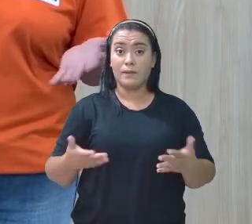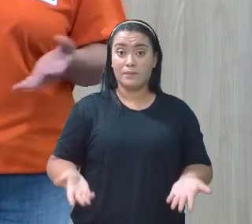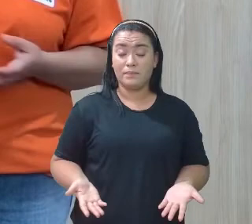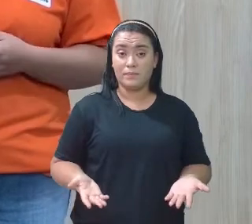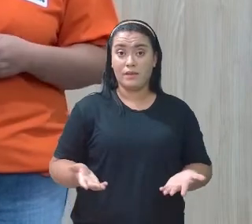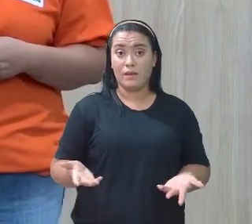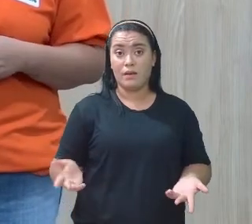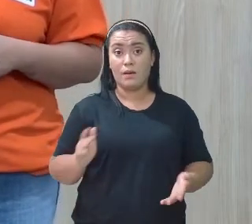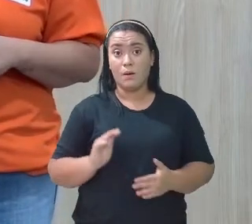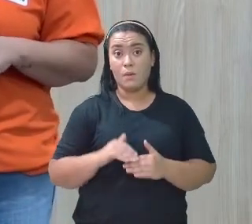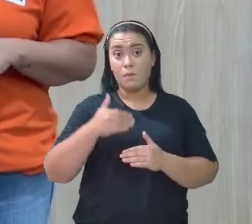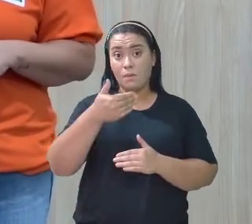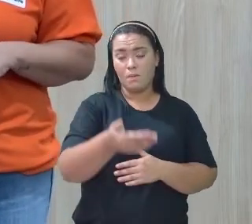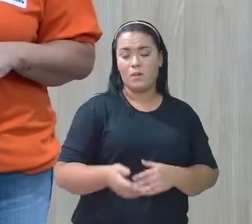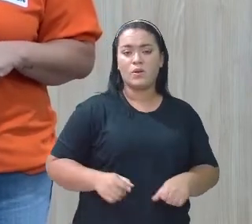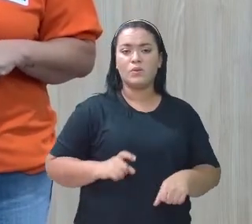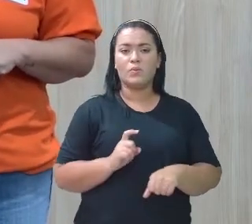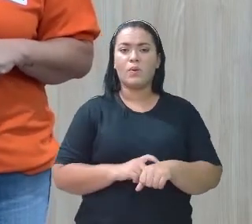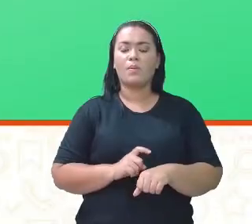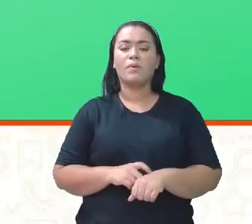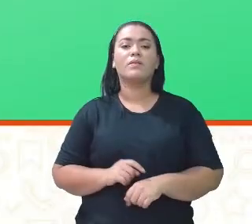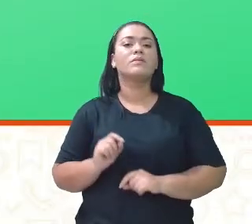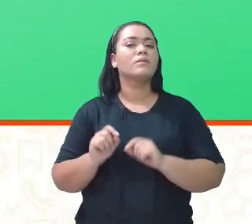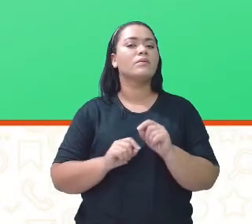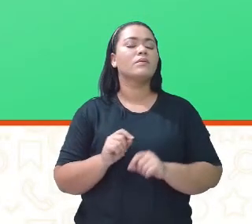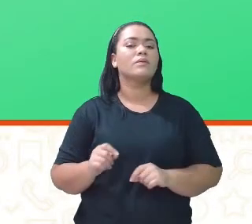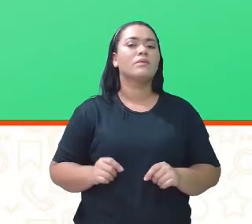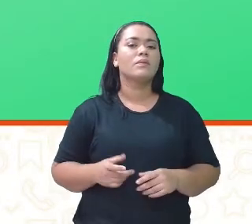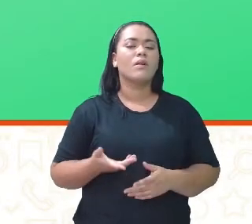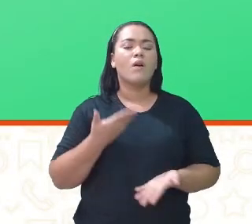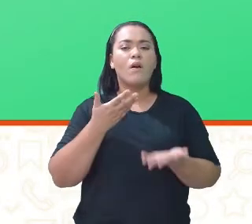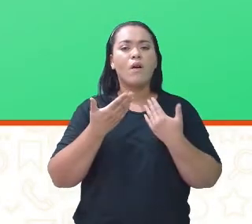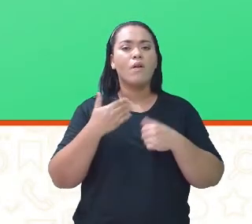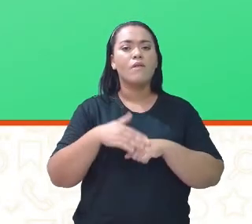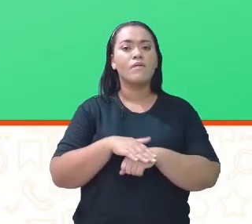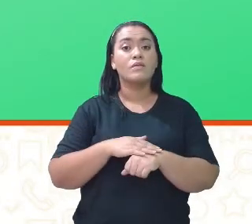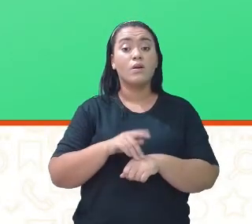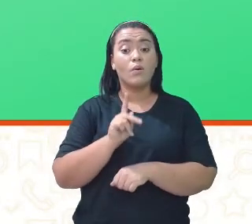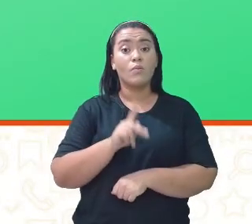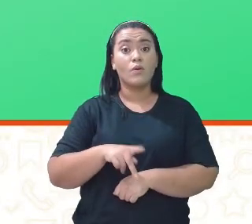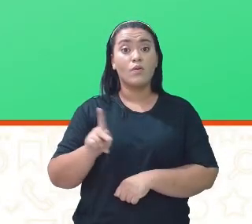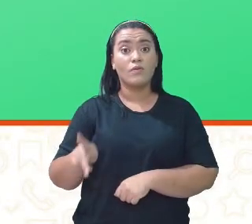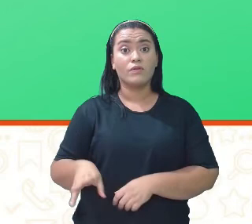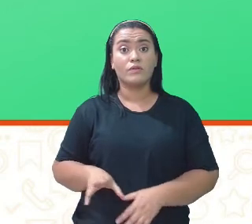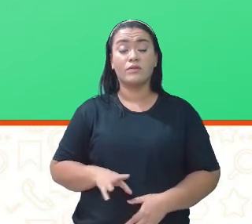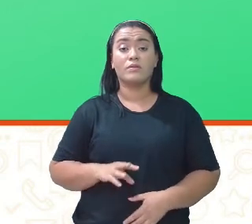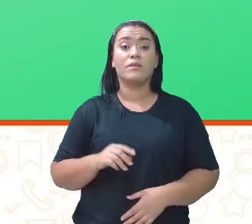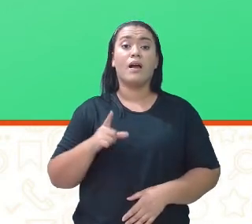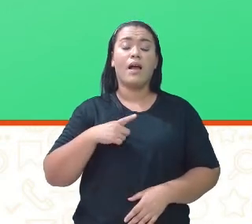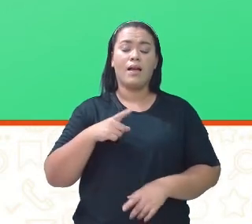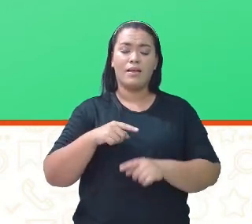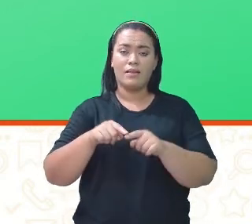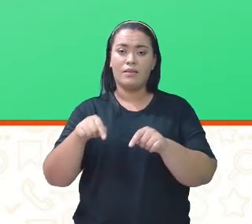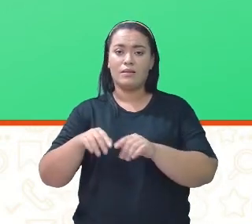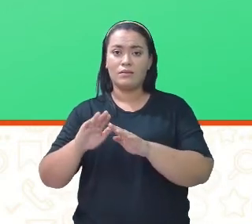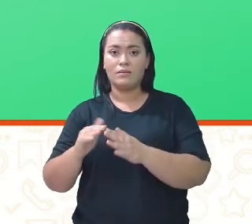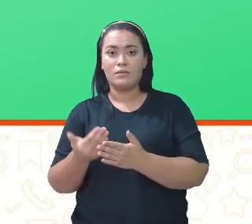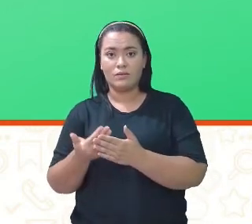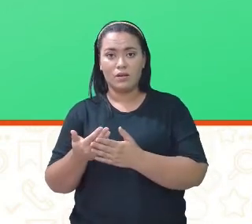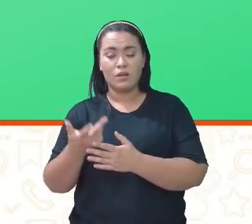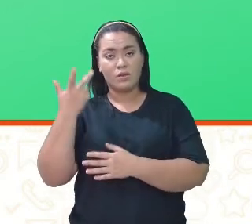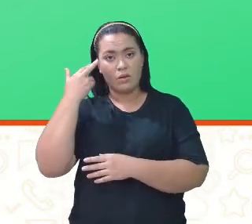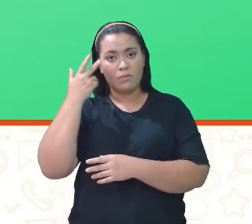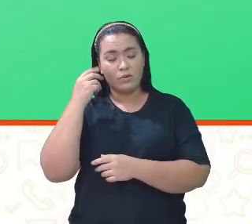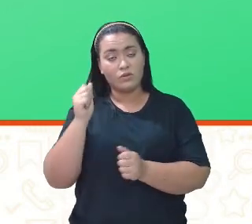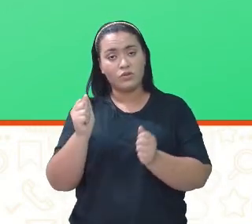Bom, no nosso próximo momento, nós vamos falar um pouco sobre o professor da sala regular e o